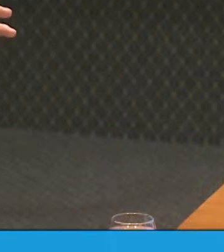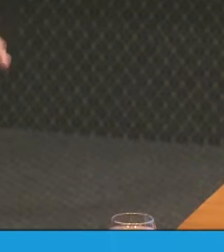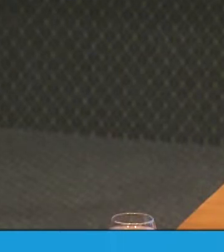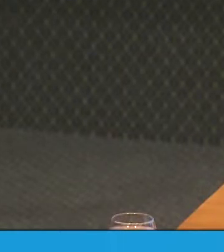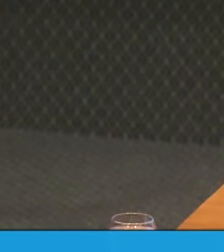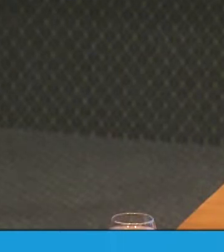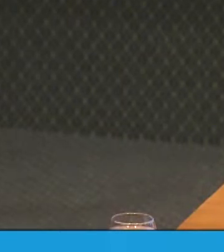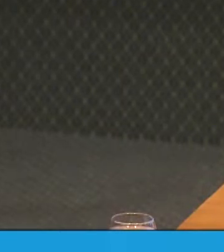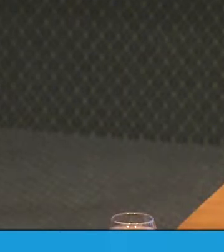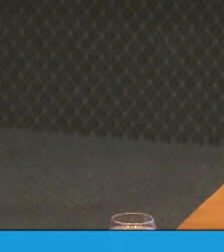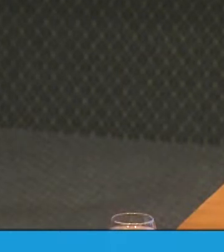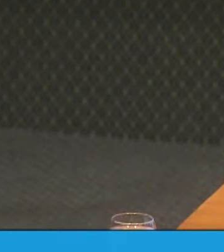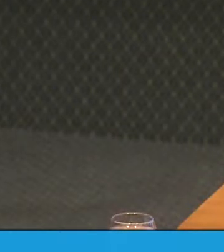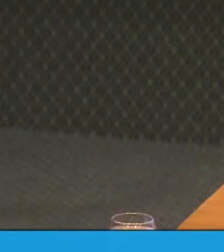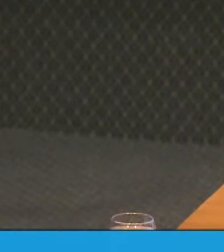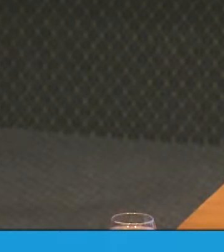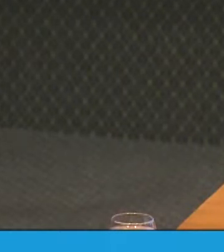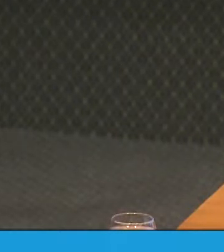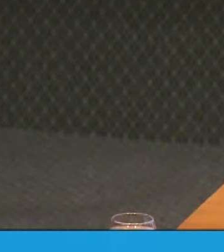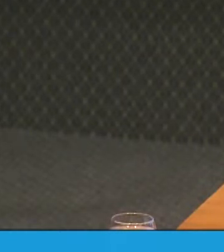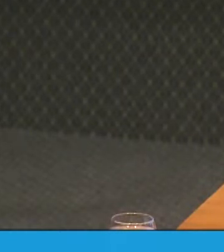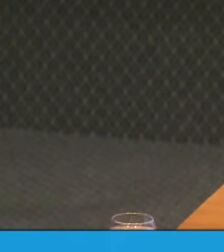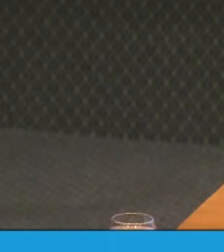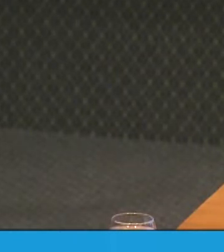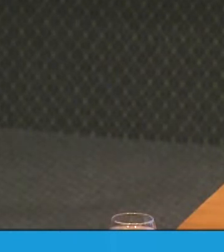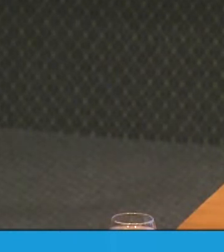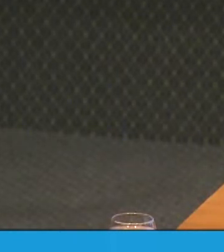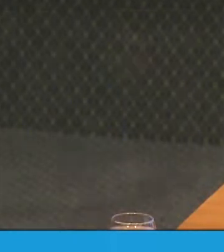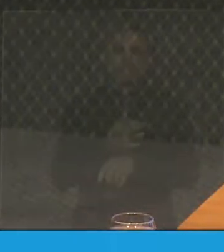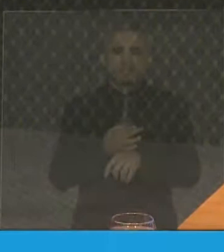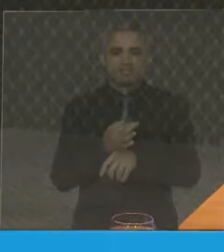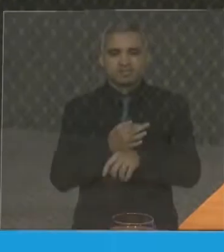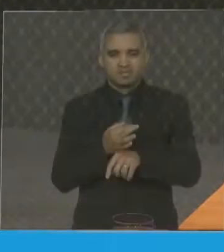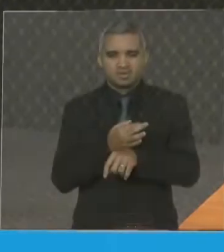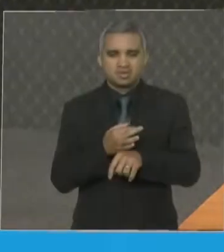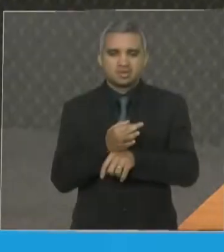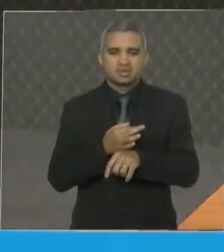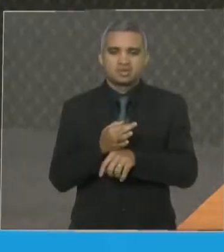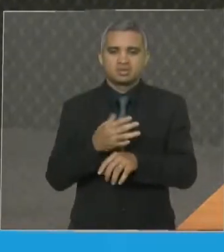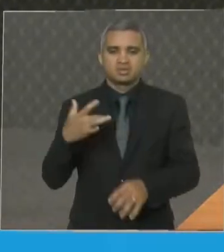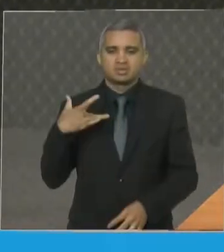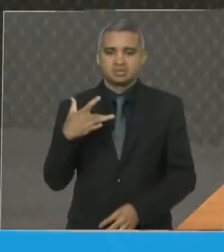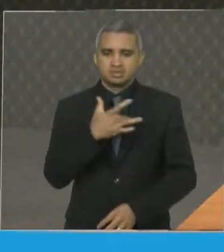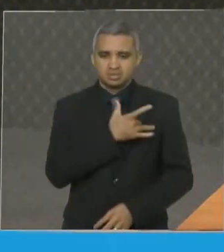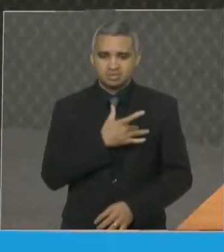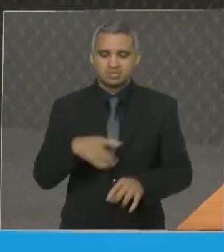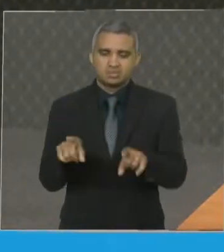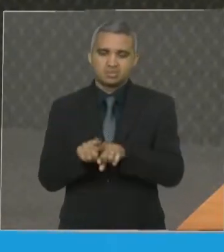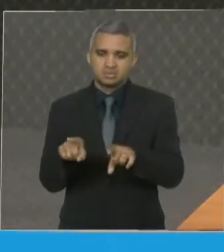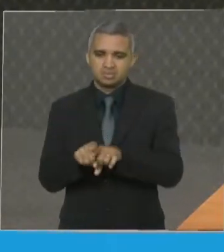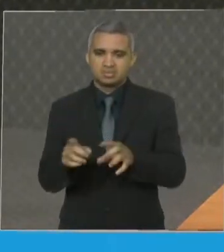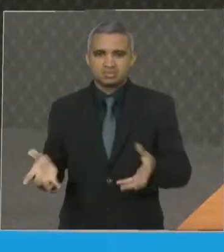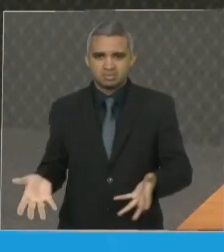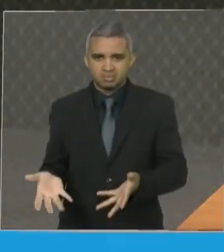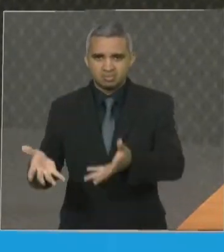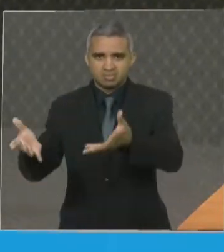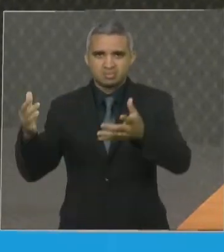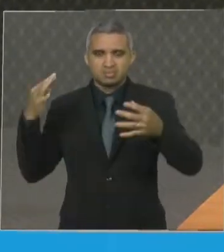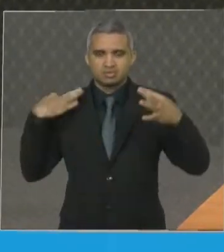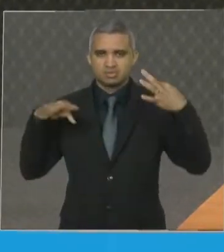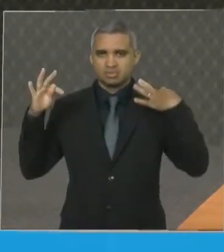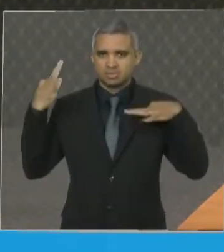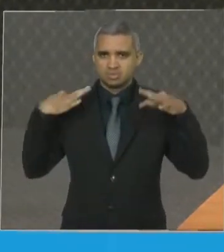coisas. Participo na férias, em férias de saúde, férias da turismo. Mas ele não precisa.